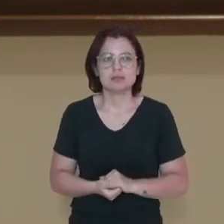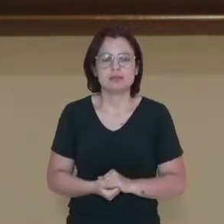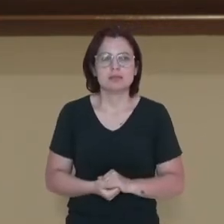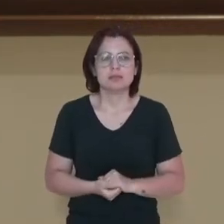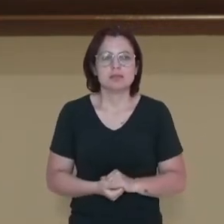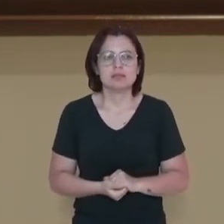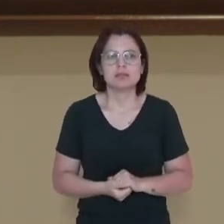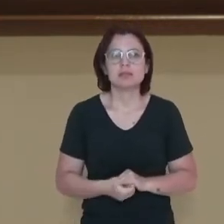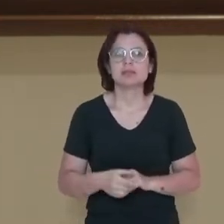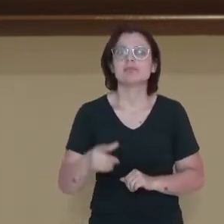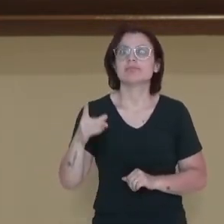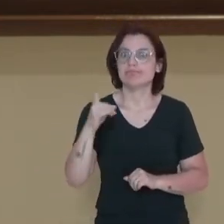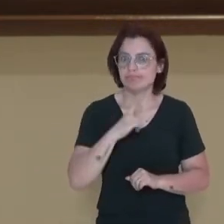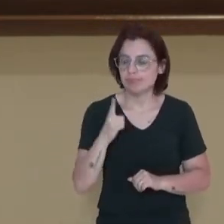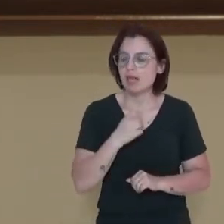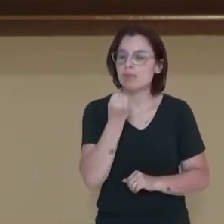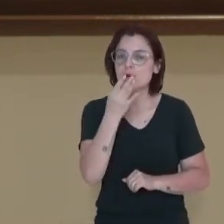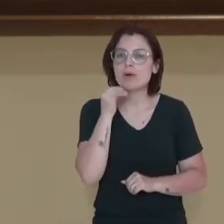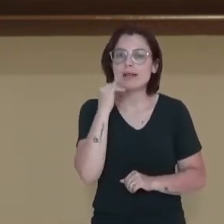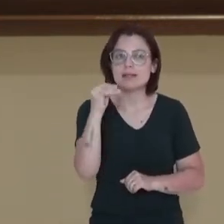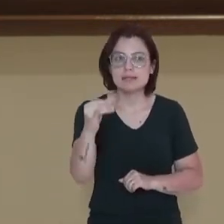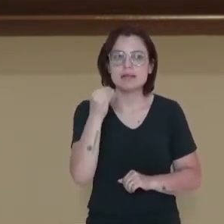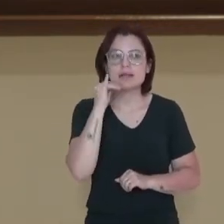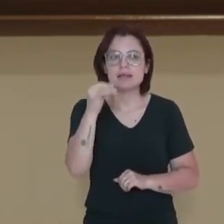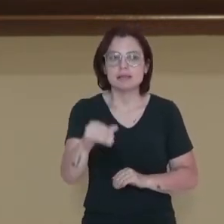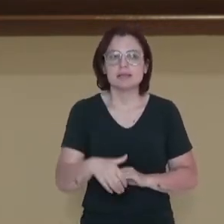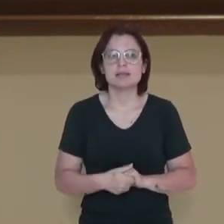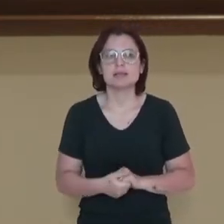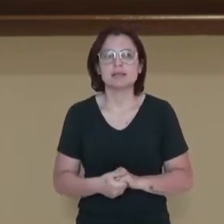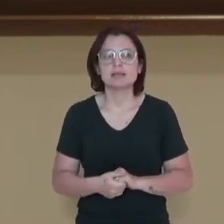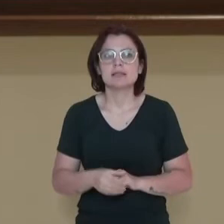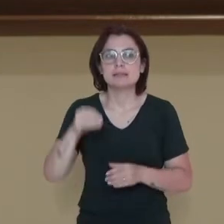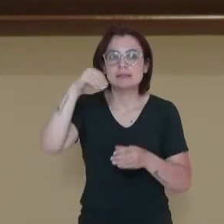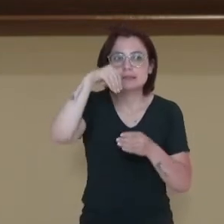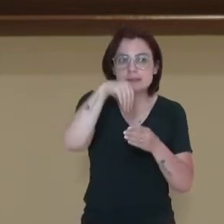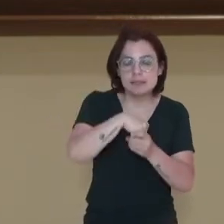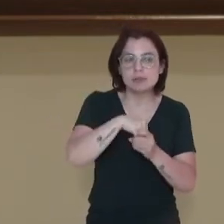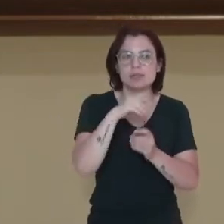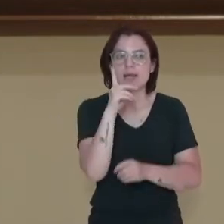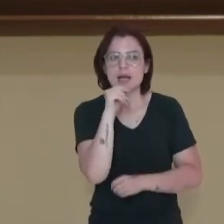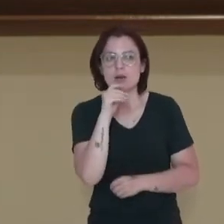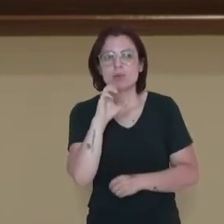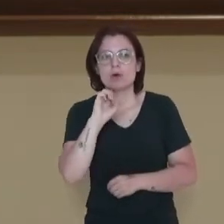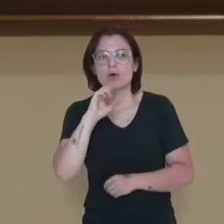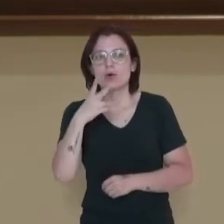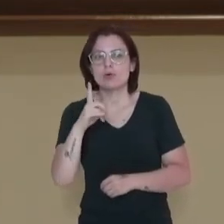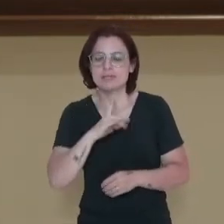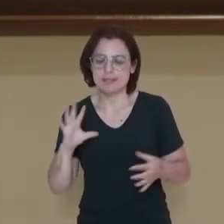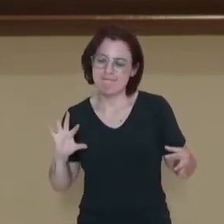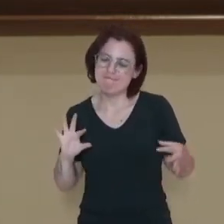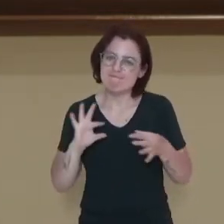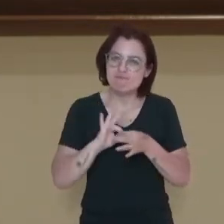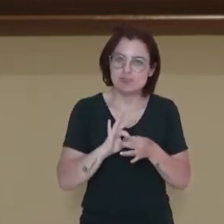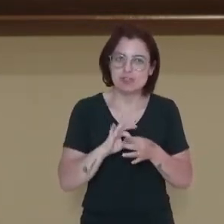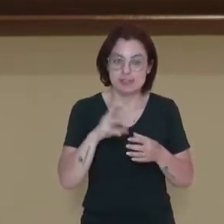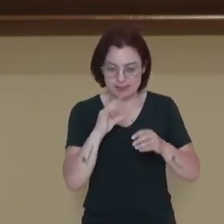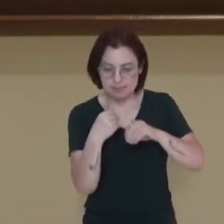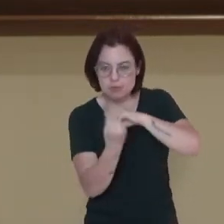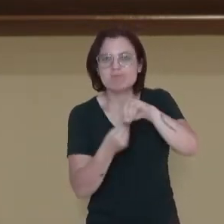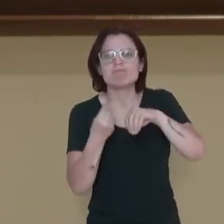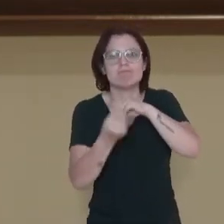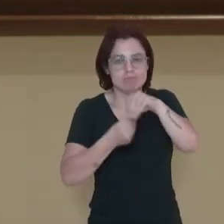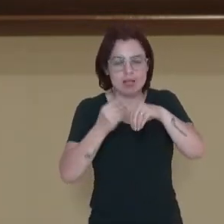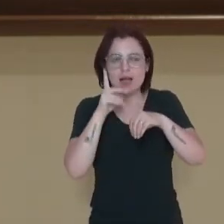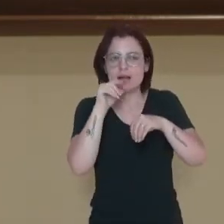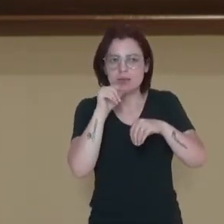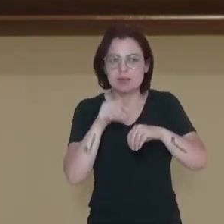São bons condutores de eletricidade quando em solução aquosa ou quando fundidos. Ou seja, quando eles estão misturados com a água em solução